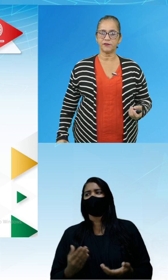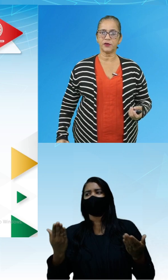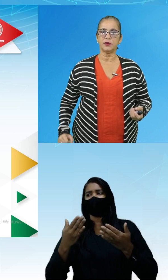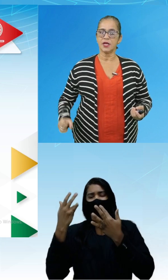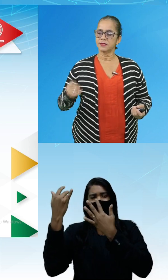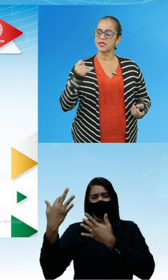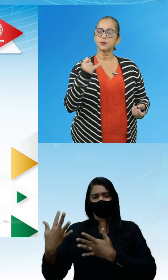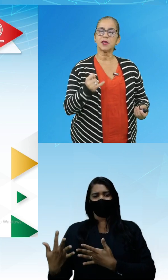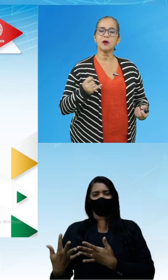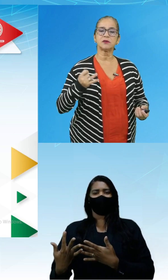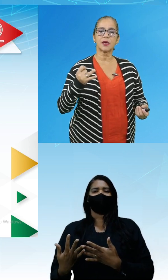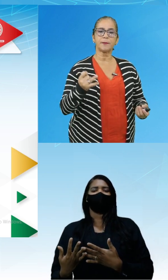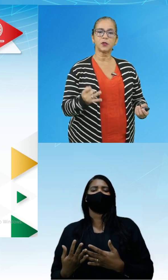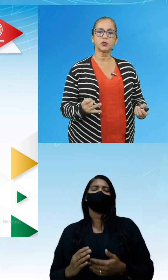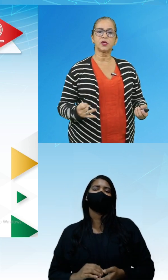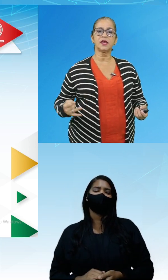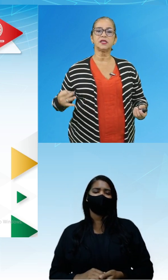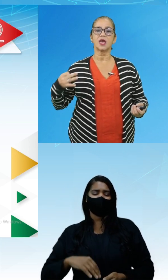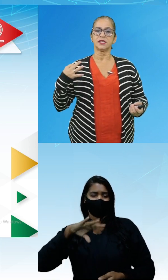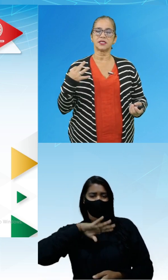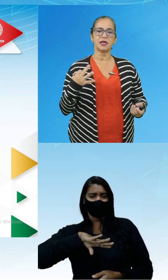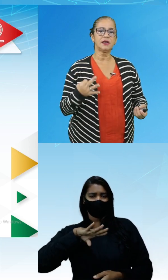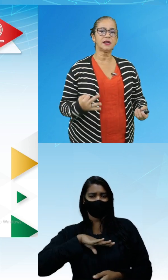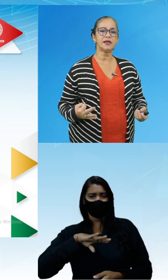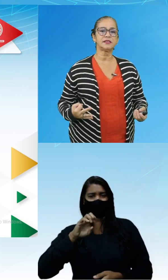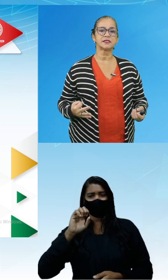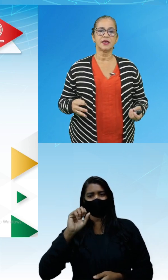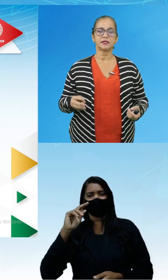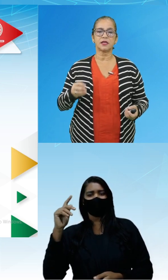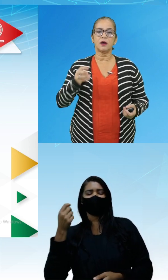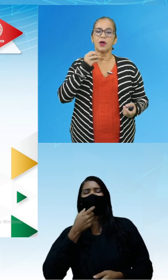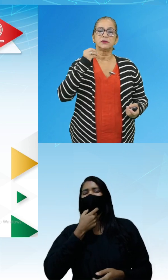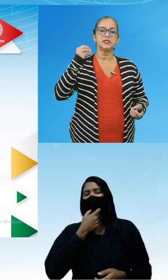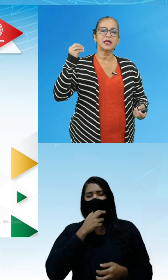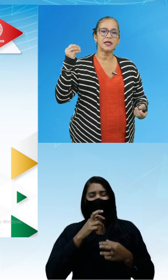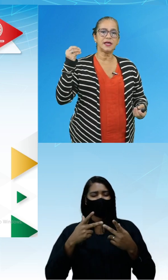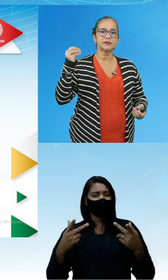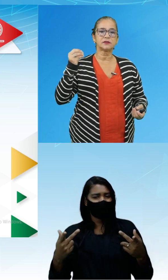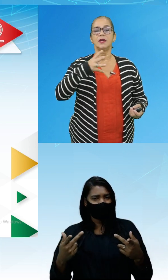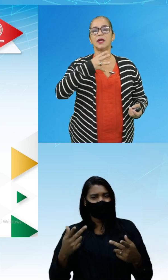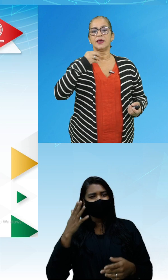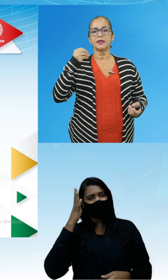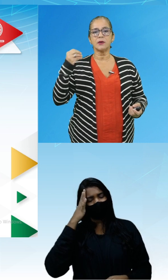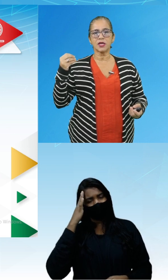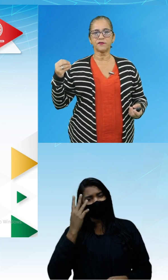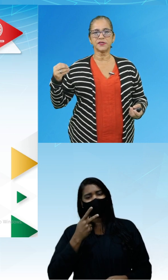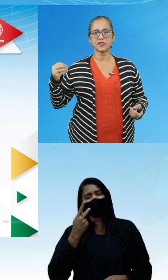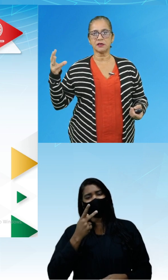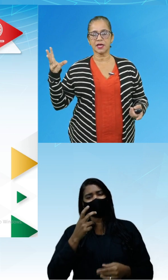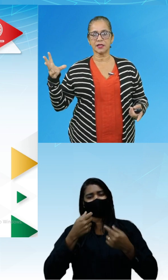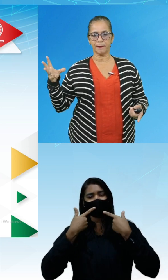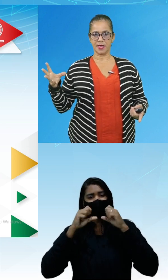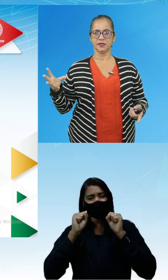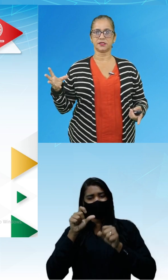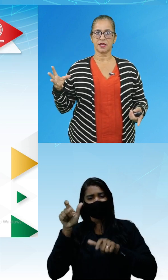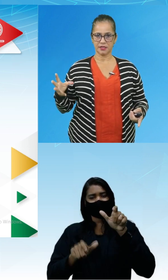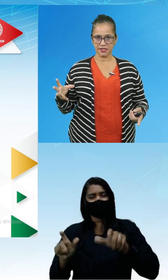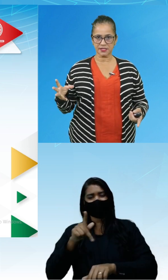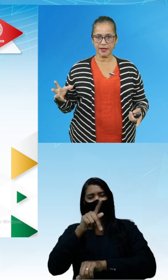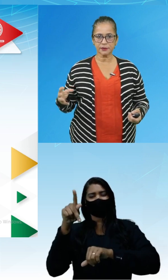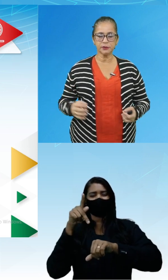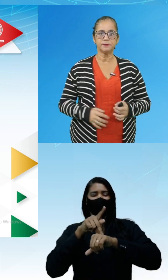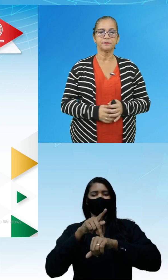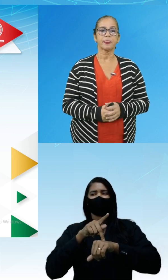falada, viu? Se é espanhol, se é português, se é inglês. Então, é o dialeto, é a linguagem oficial de cada país,